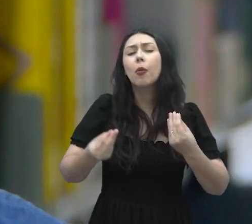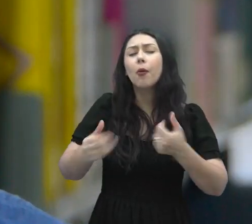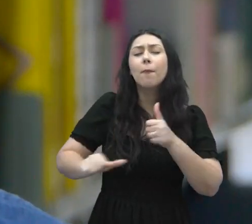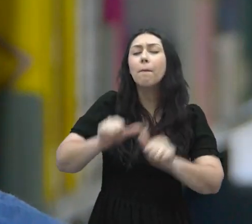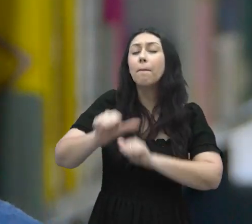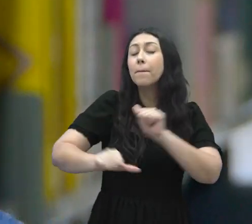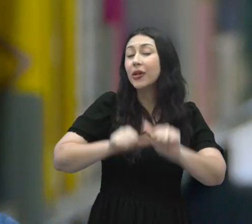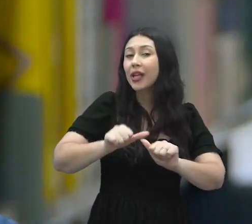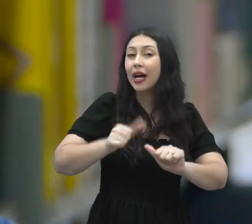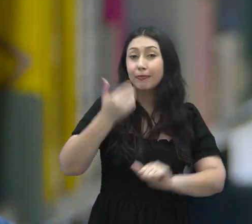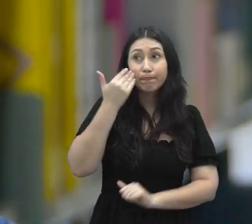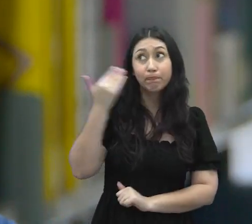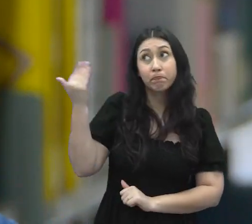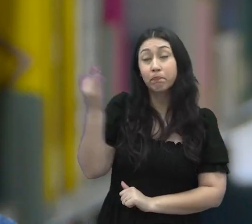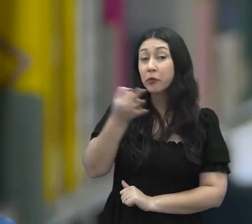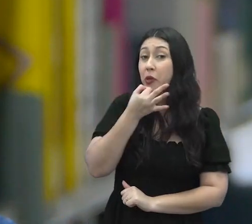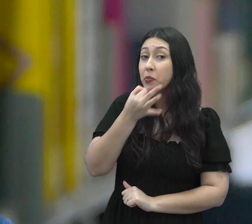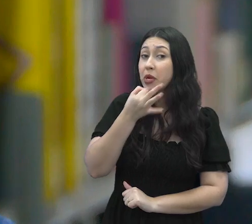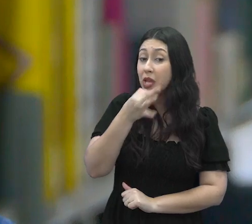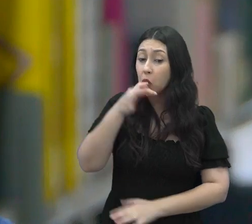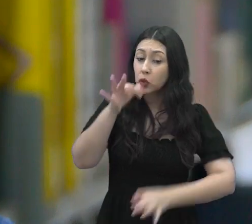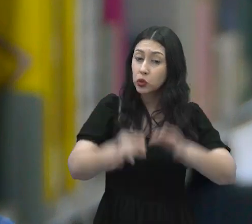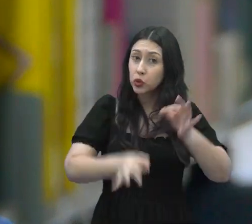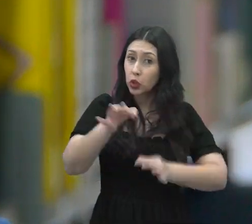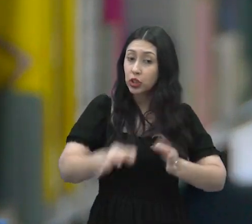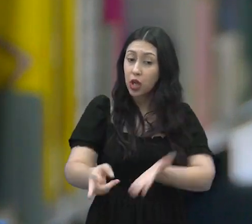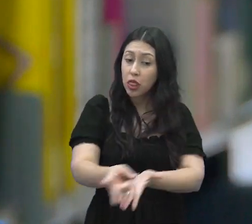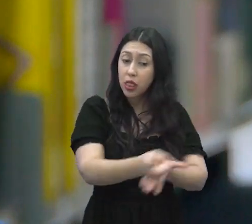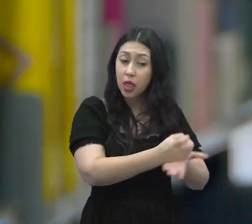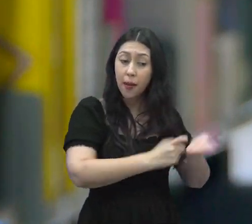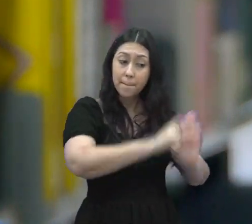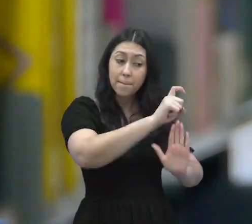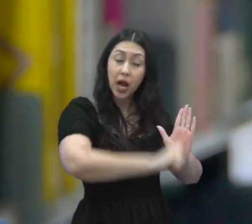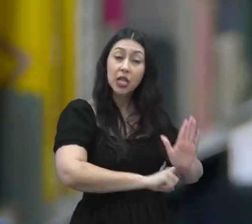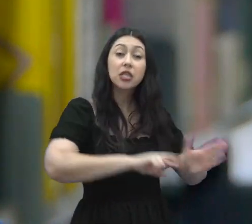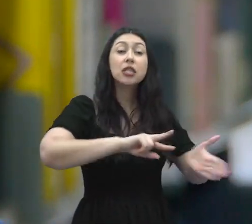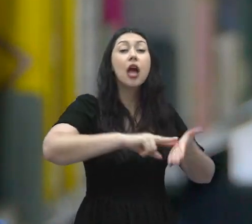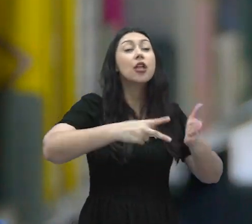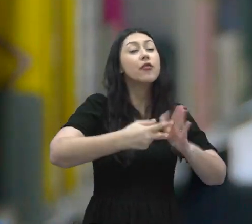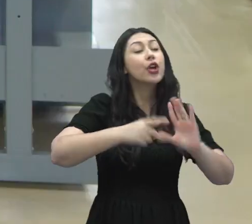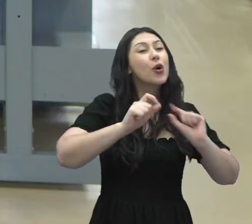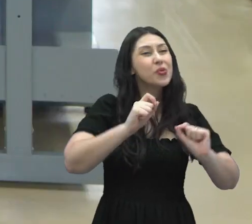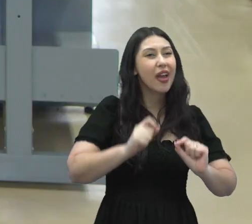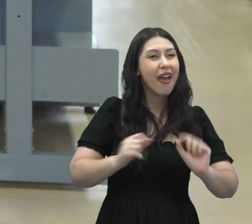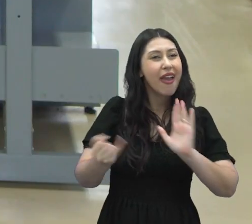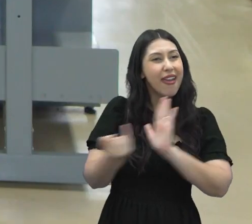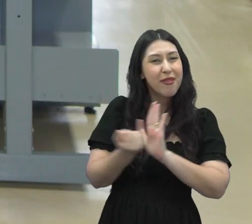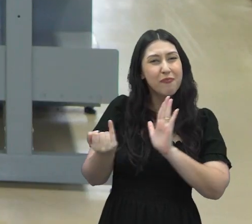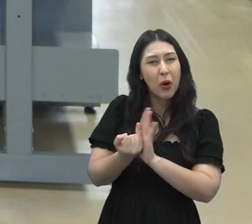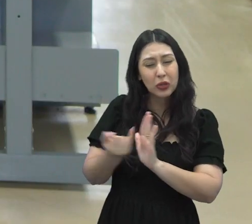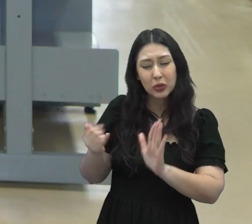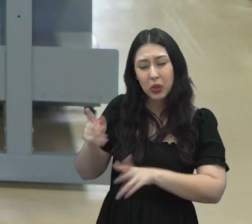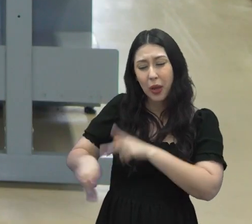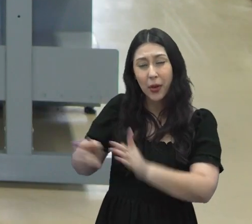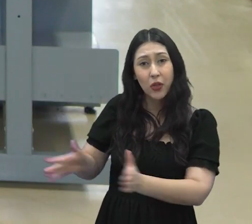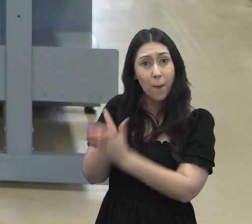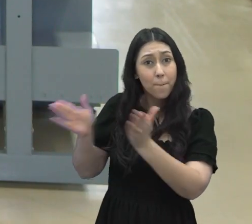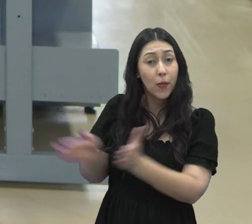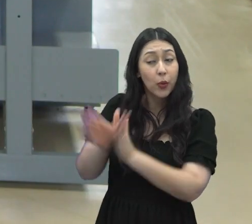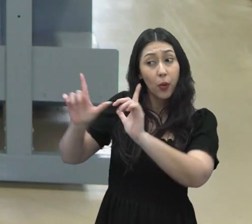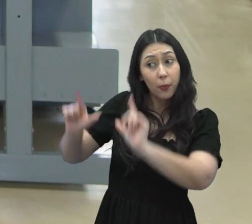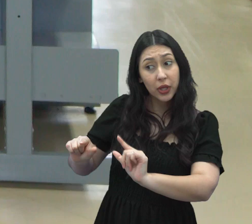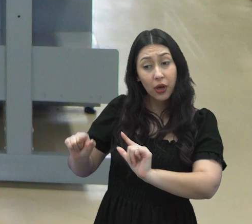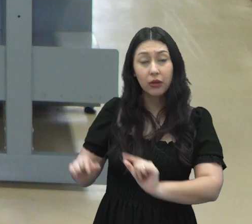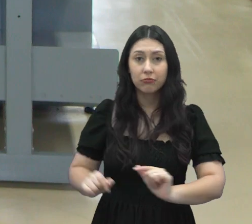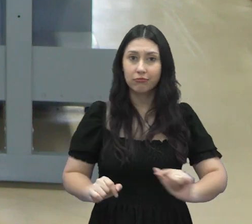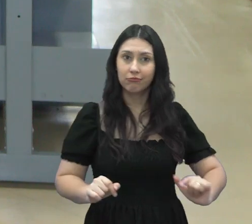essa realidade, o economista acredita na justiça tributária, ou seja, diminuir a cobrança de impostos da